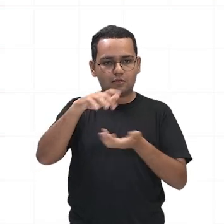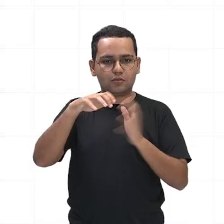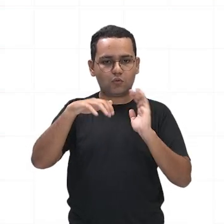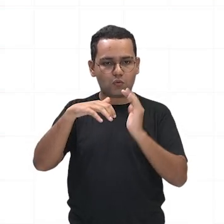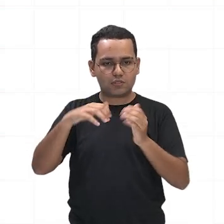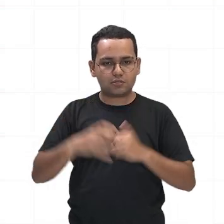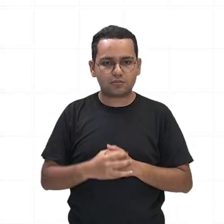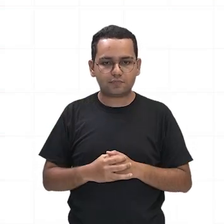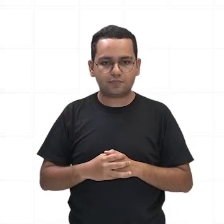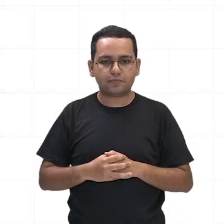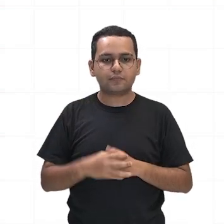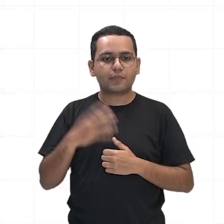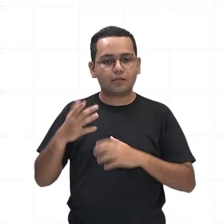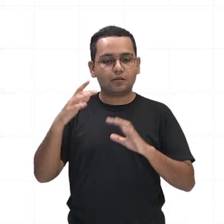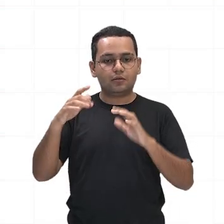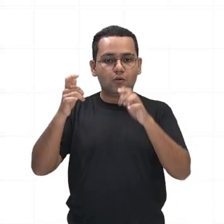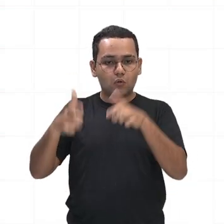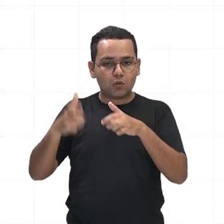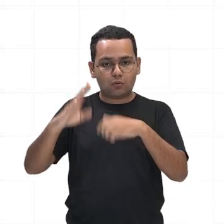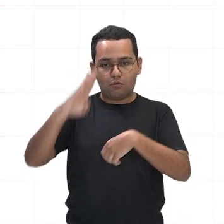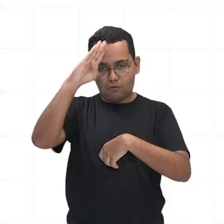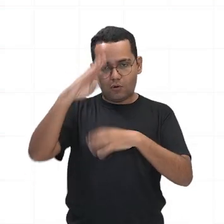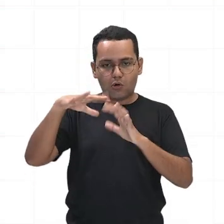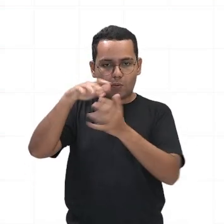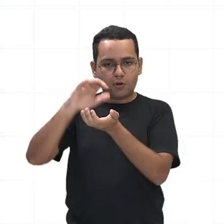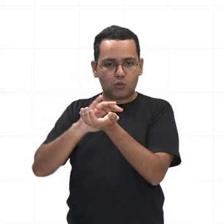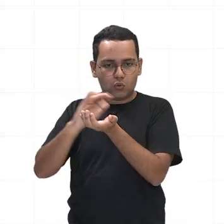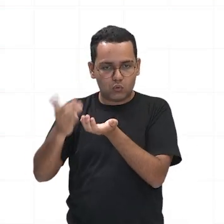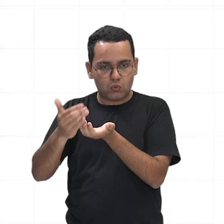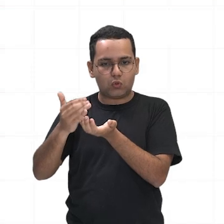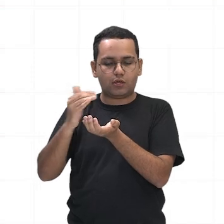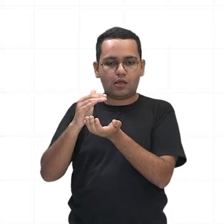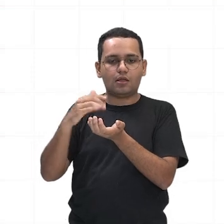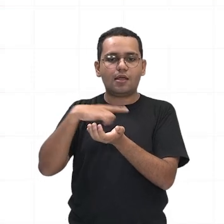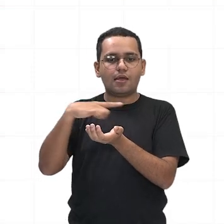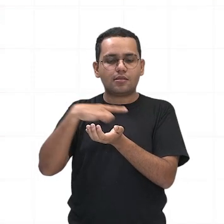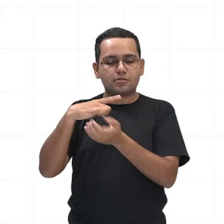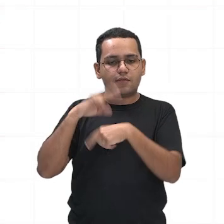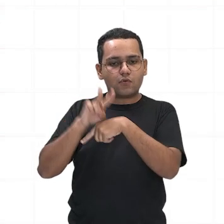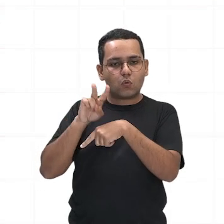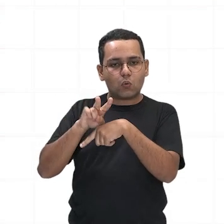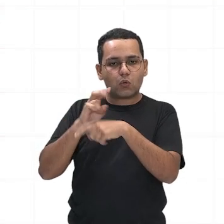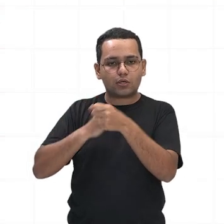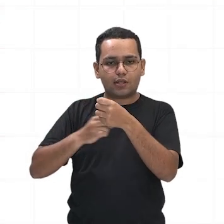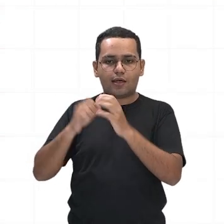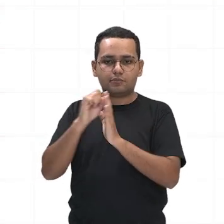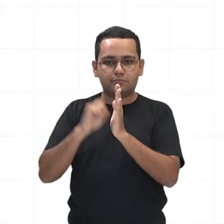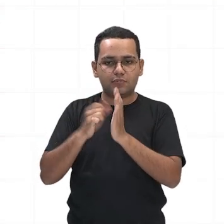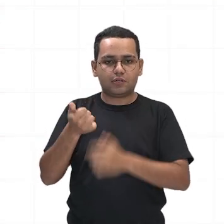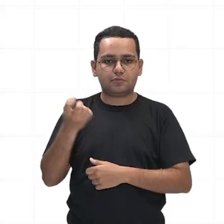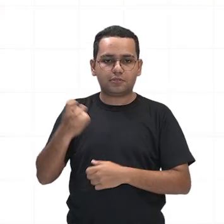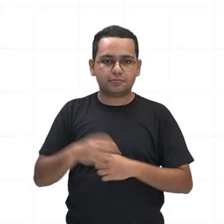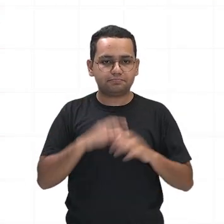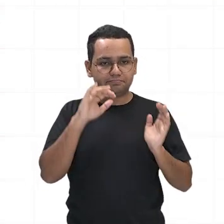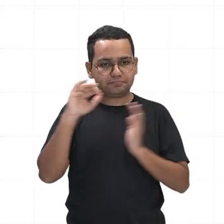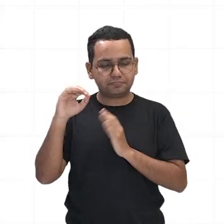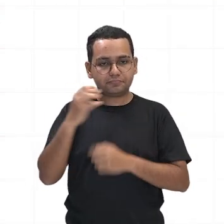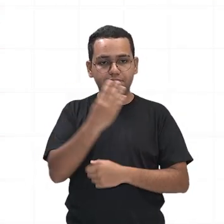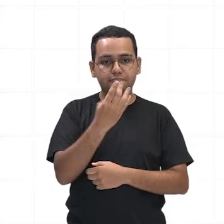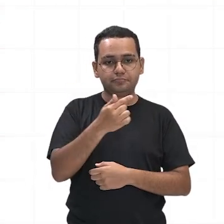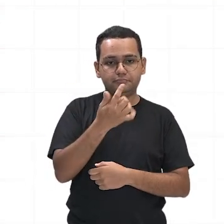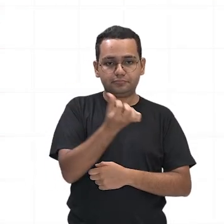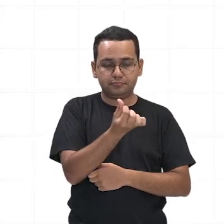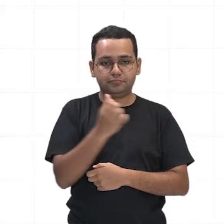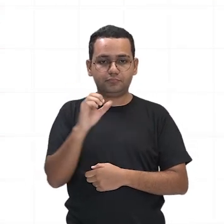Romano do Oriente foi preservado até, então, o século XV. Em 476, Odoacro, chefe